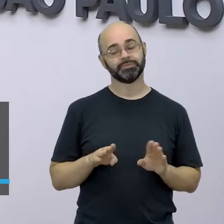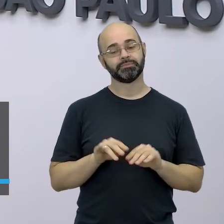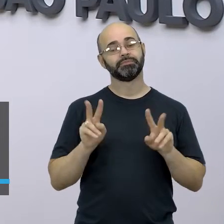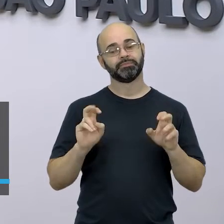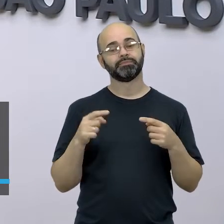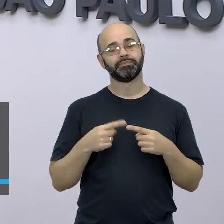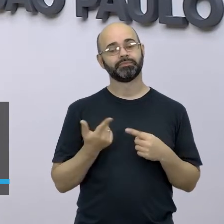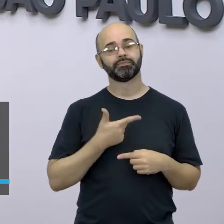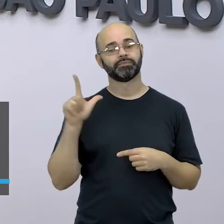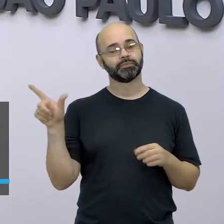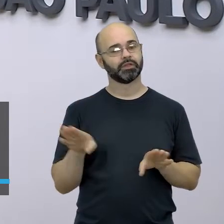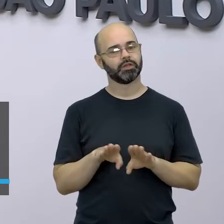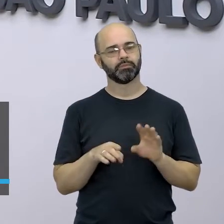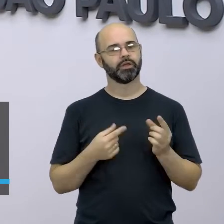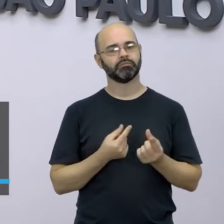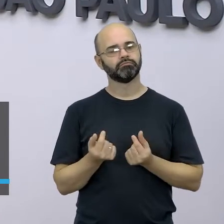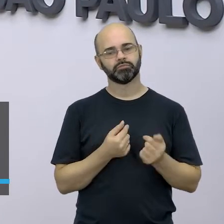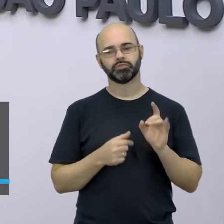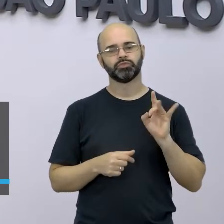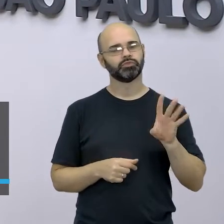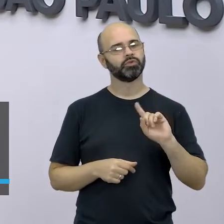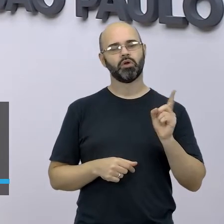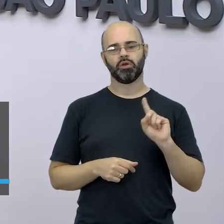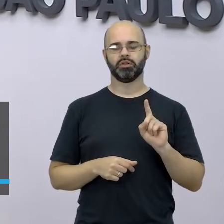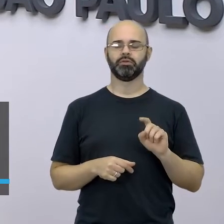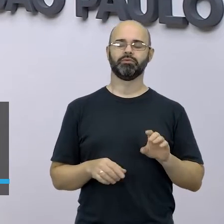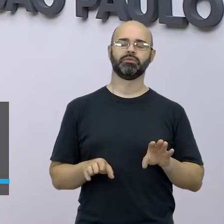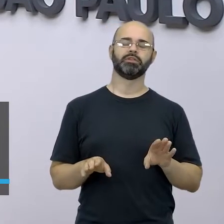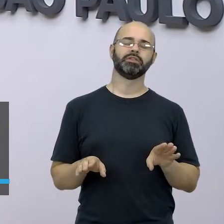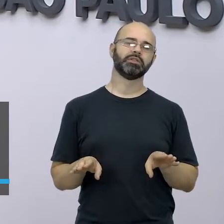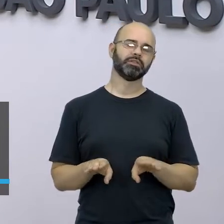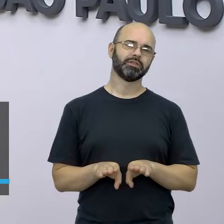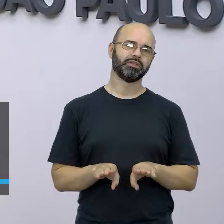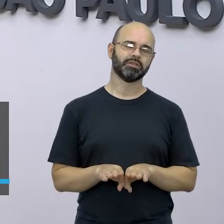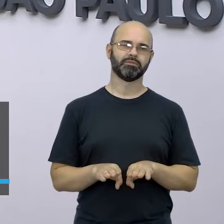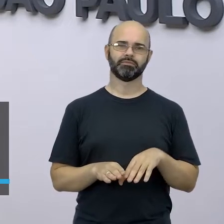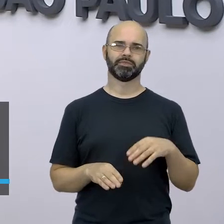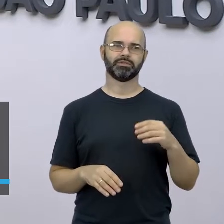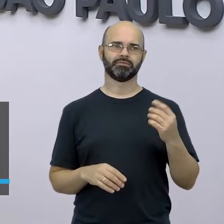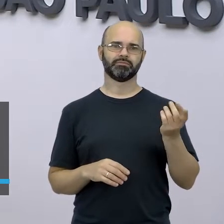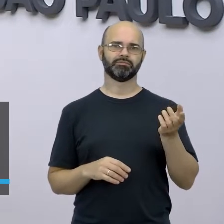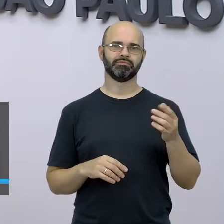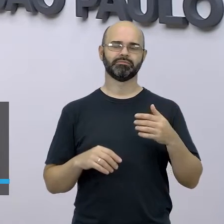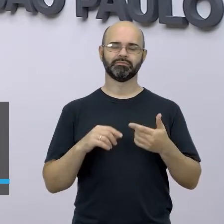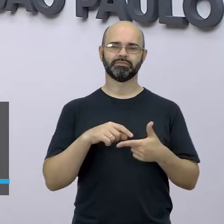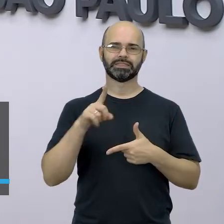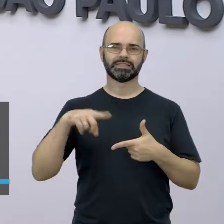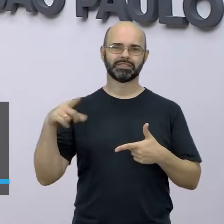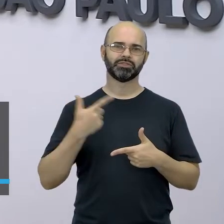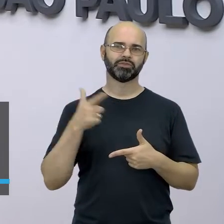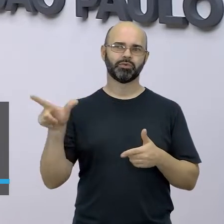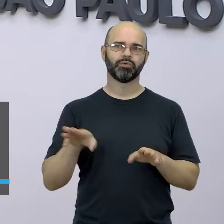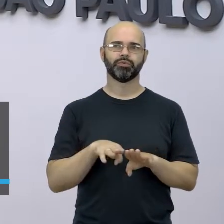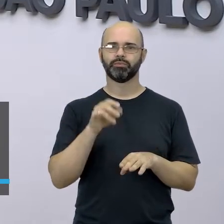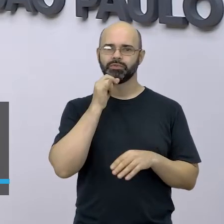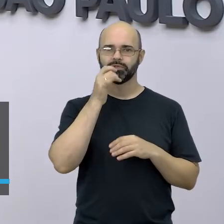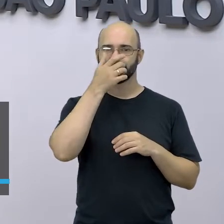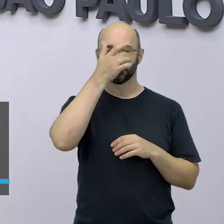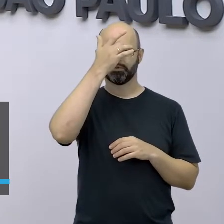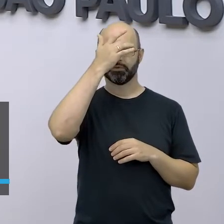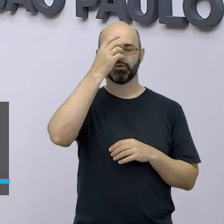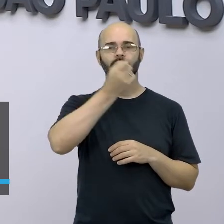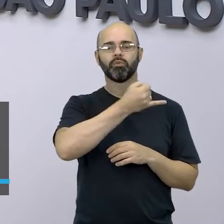questões a mais, que não só econômica, né? Tem a ver justamente com outros índices, como taxa de analfabetismo,